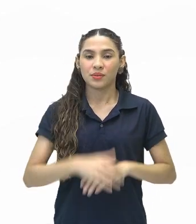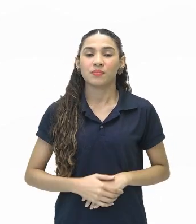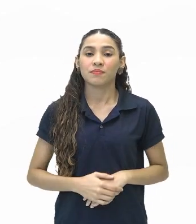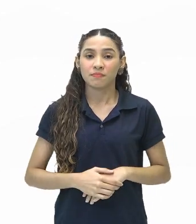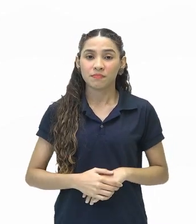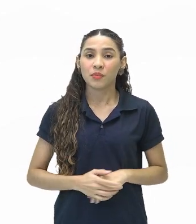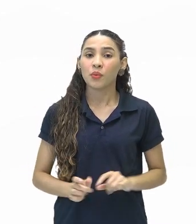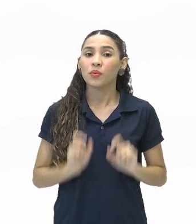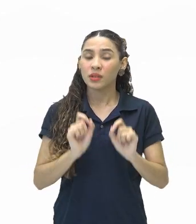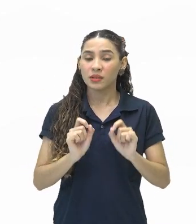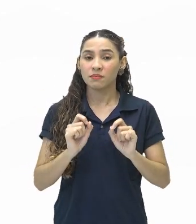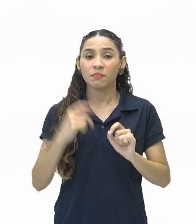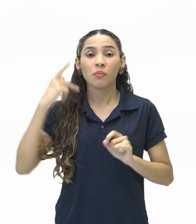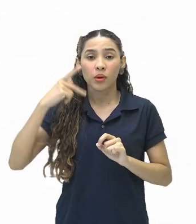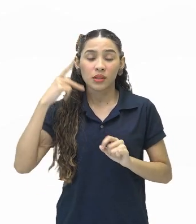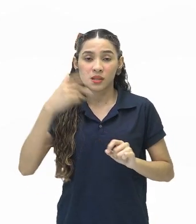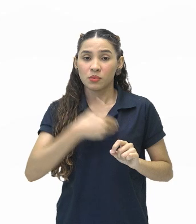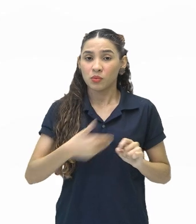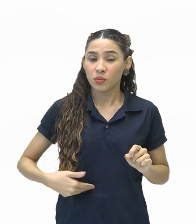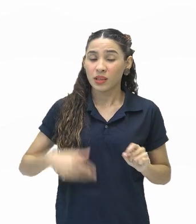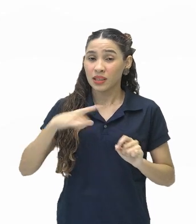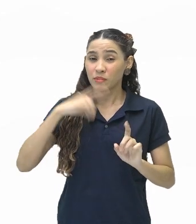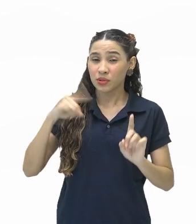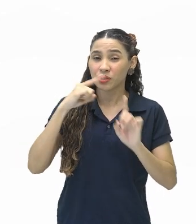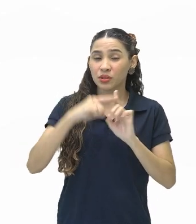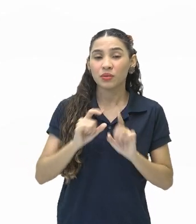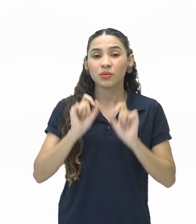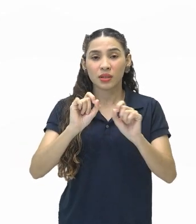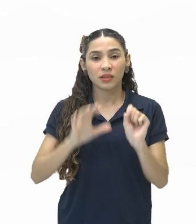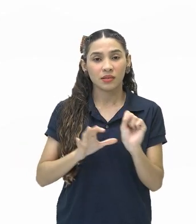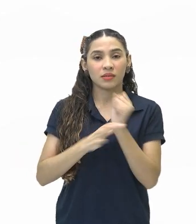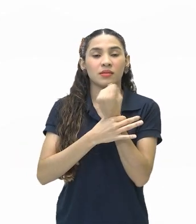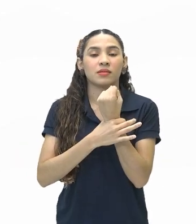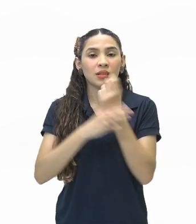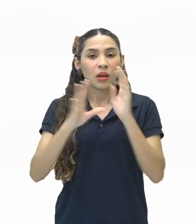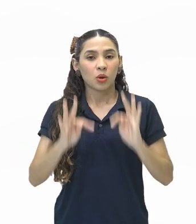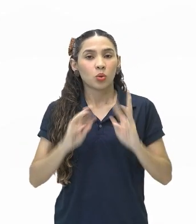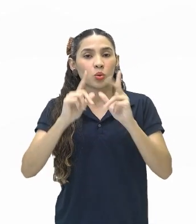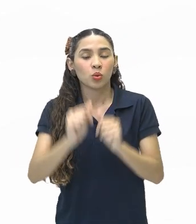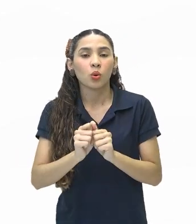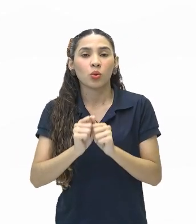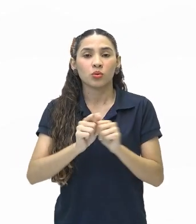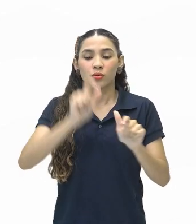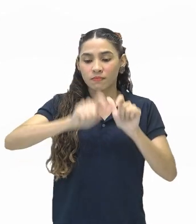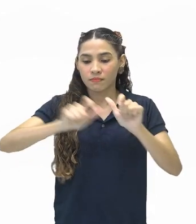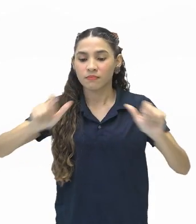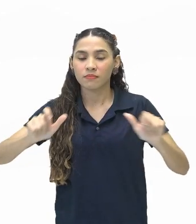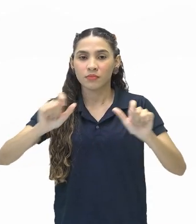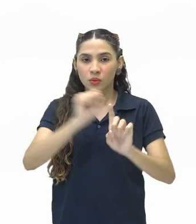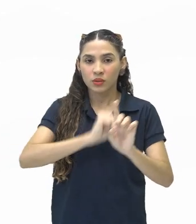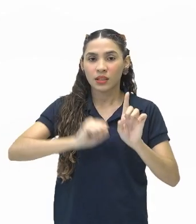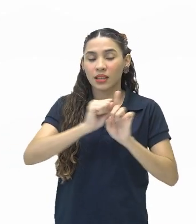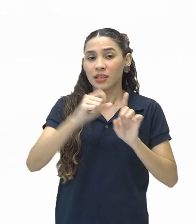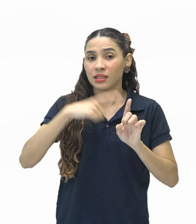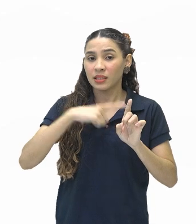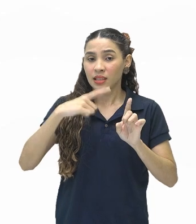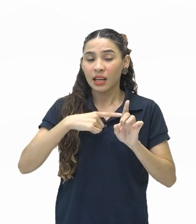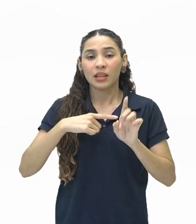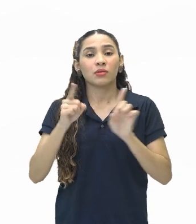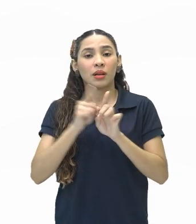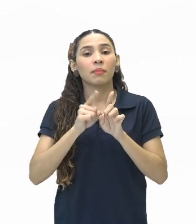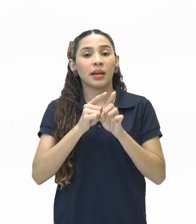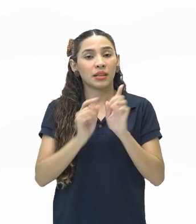que essas políticas públicas visem o quê? Garantir que todos os membros da sociedade tenham acesso aos